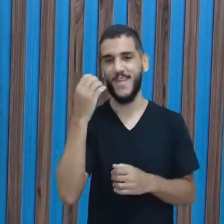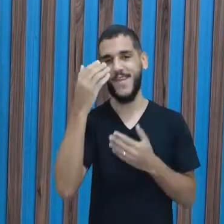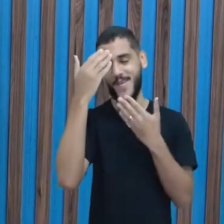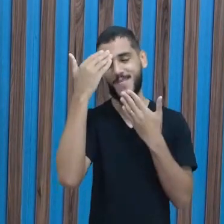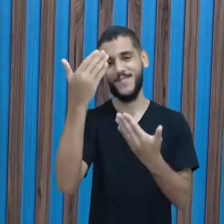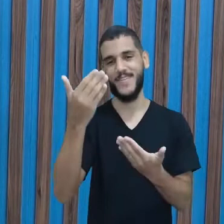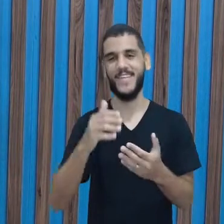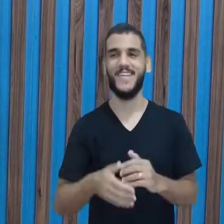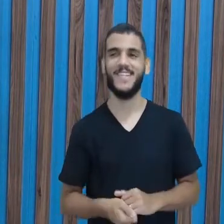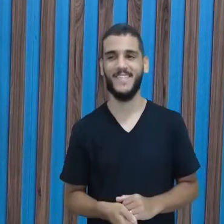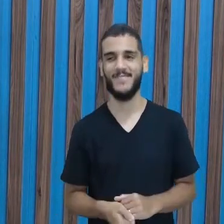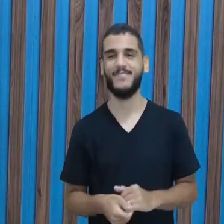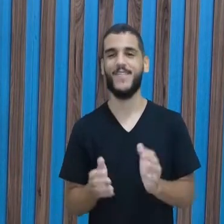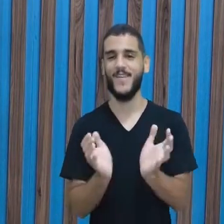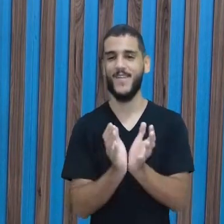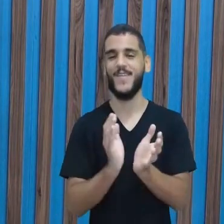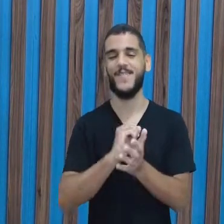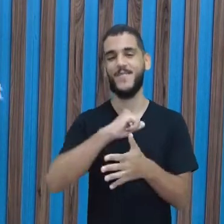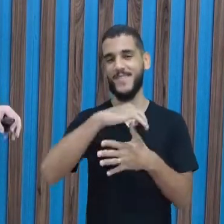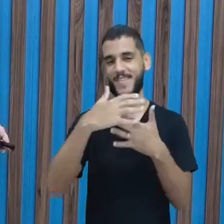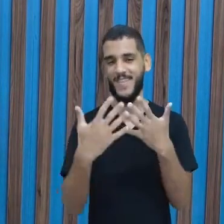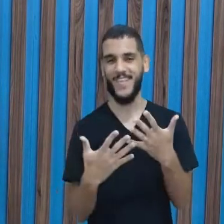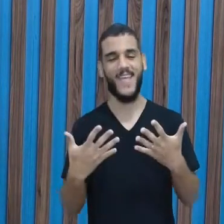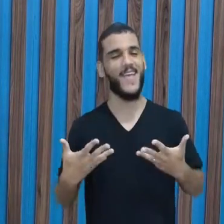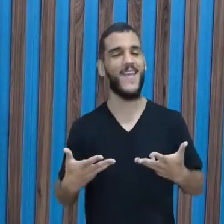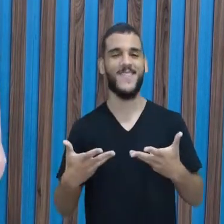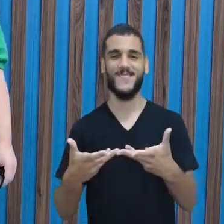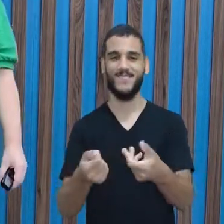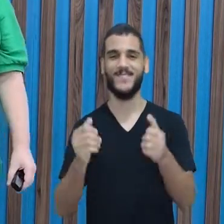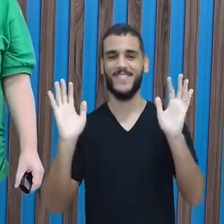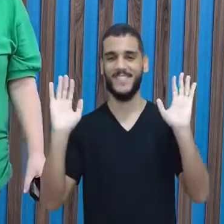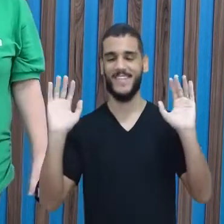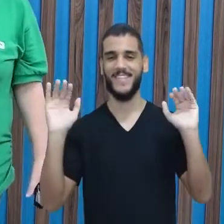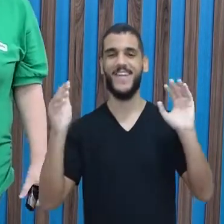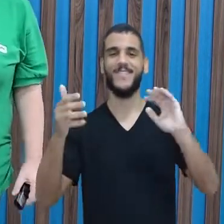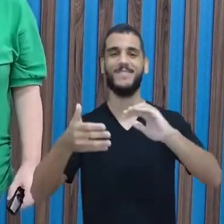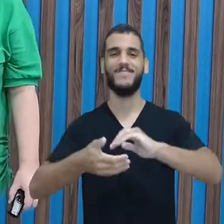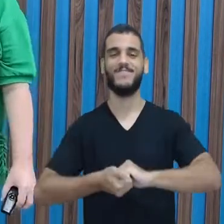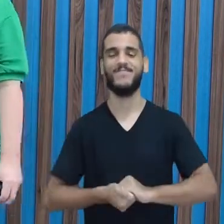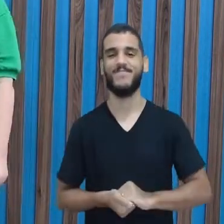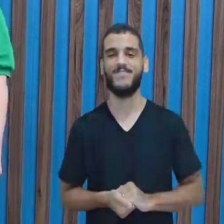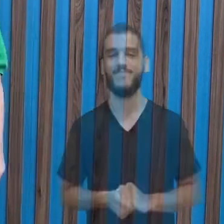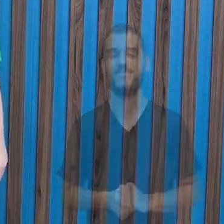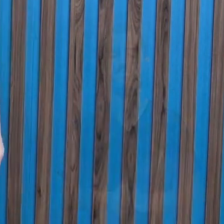E muito obrigada, hein? A equipe de Libras é essencial. Tchau, tchau.